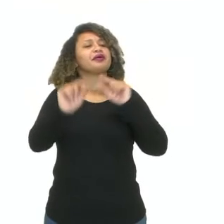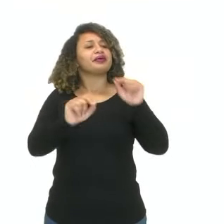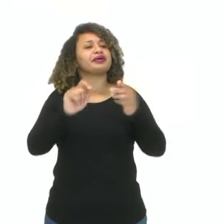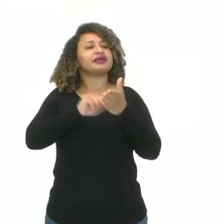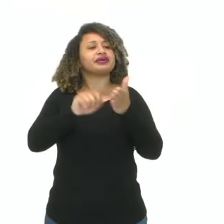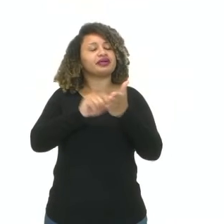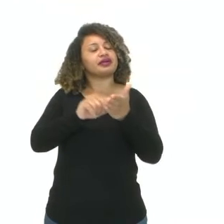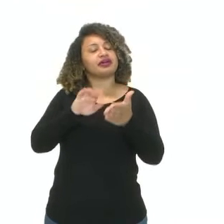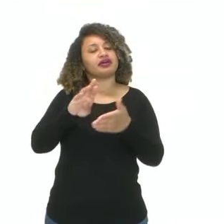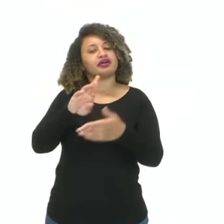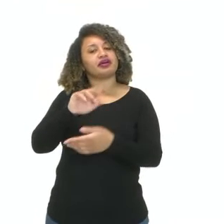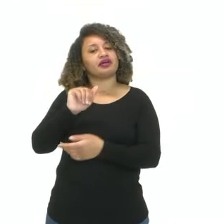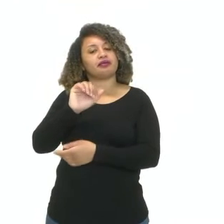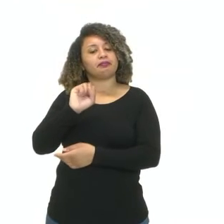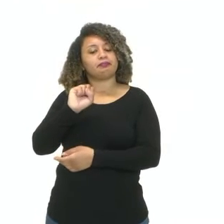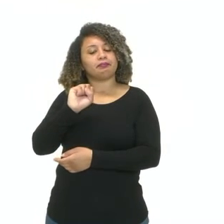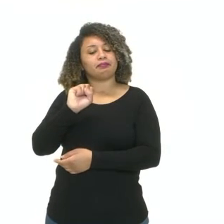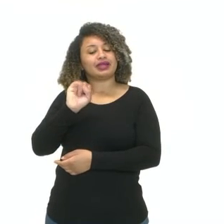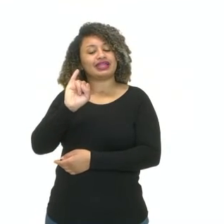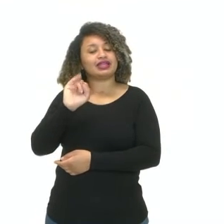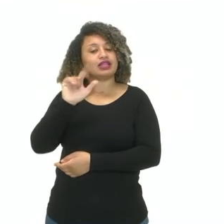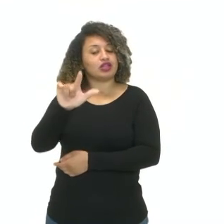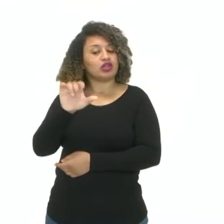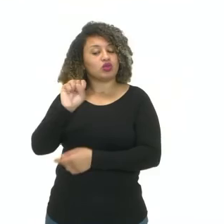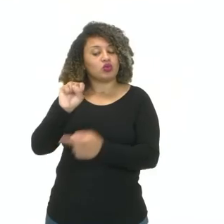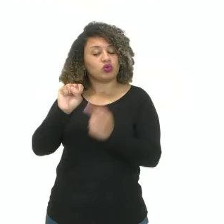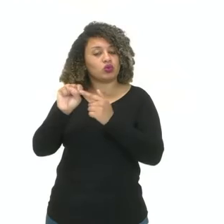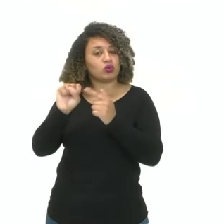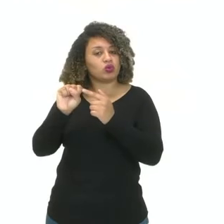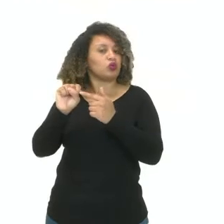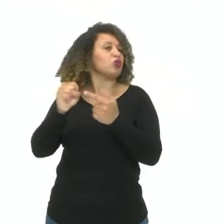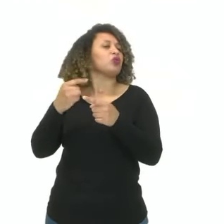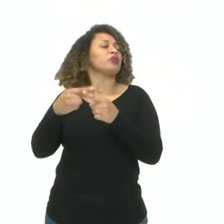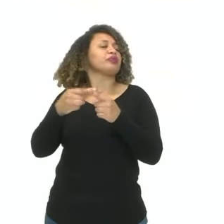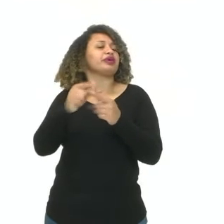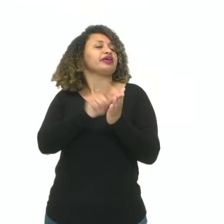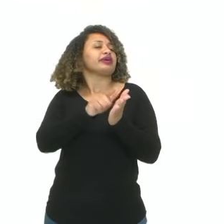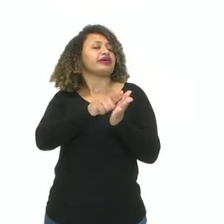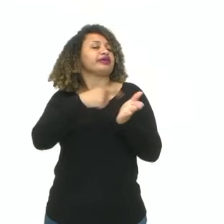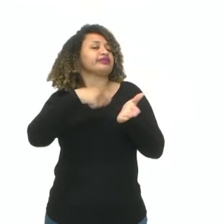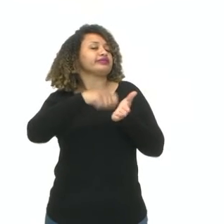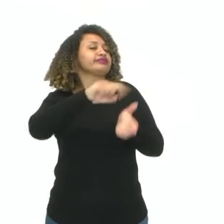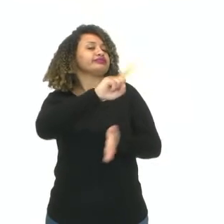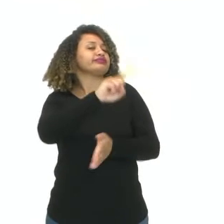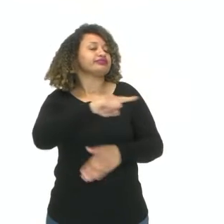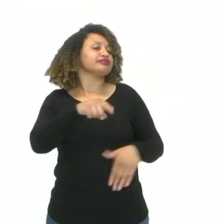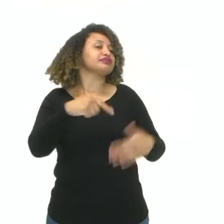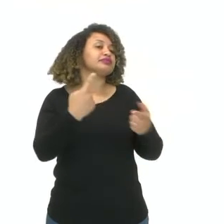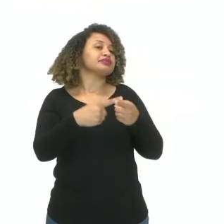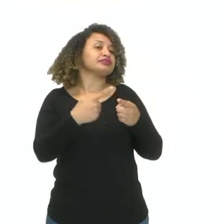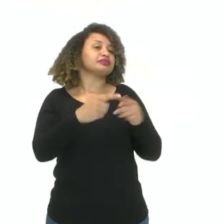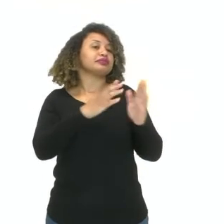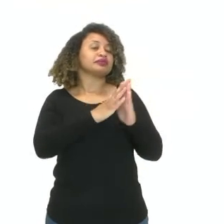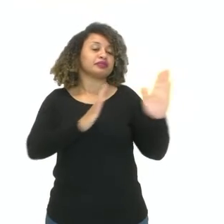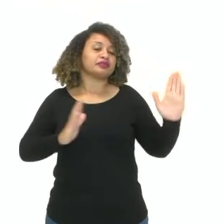escrevemos o Brasil com S. Por que o panfleto está escrito com Z? Então, durante o período